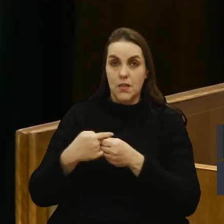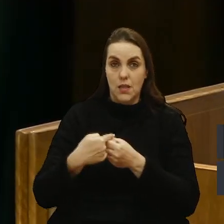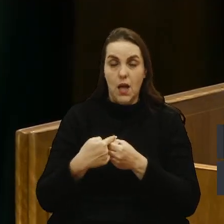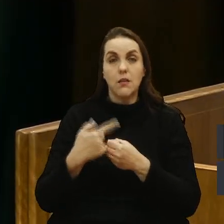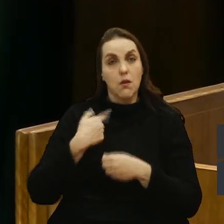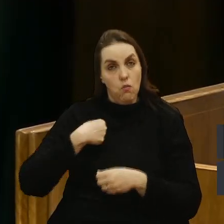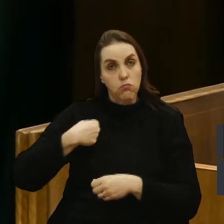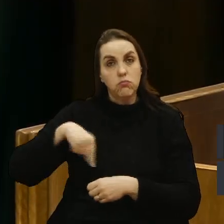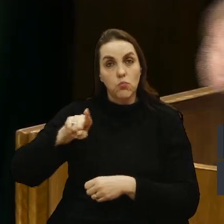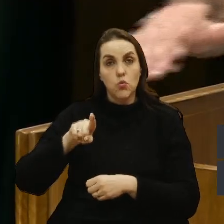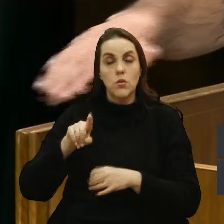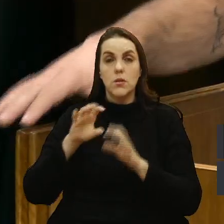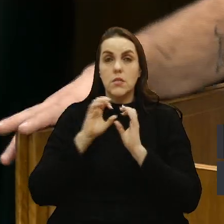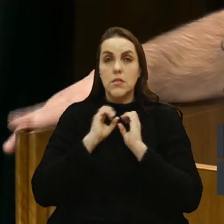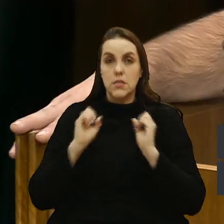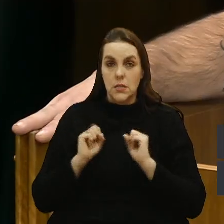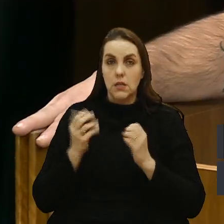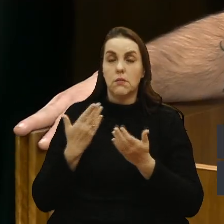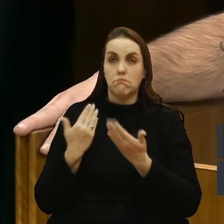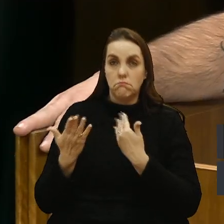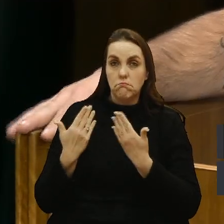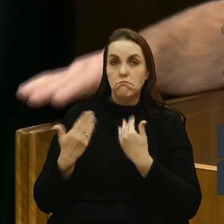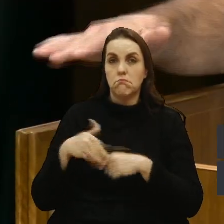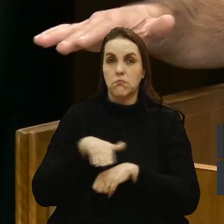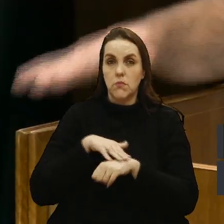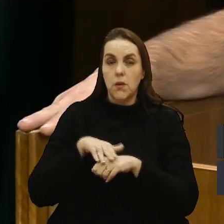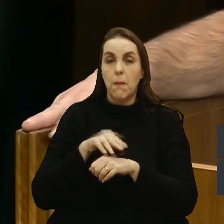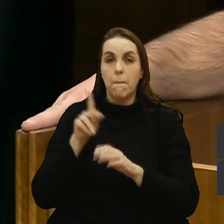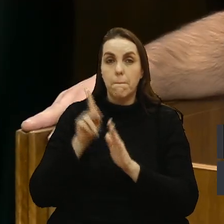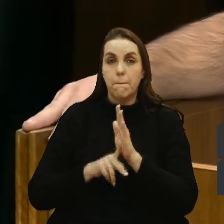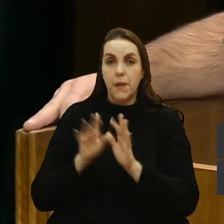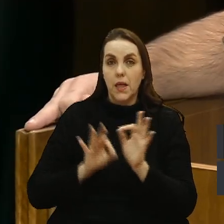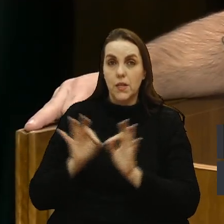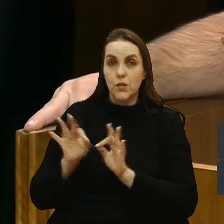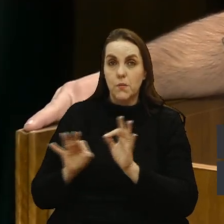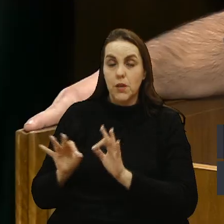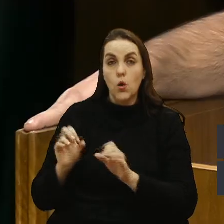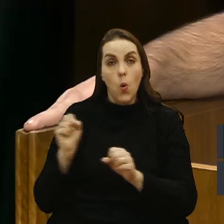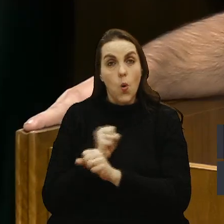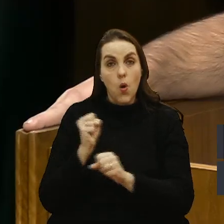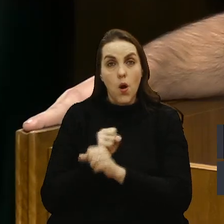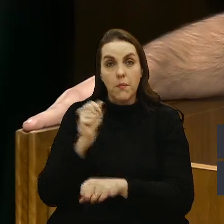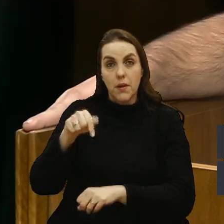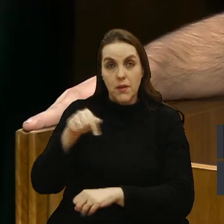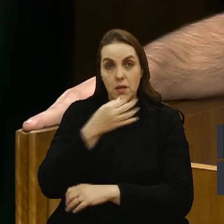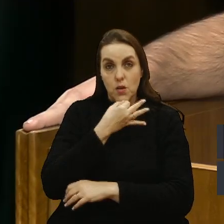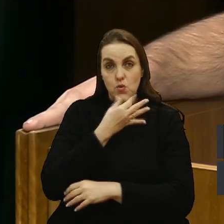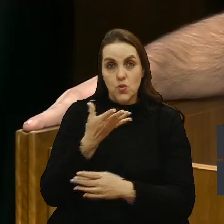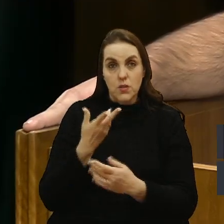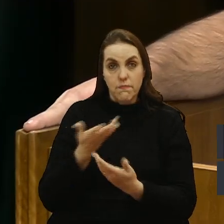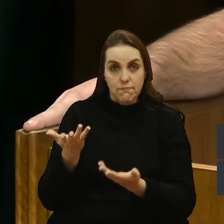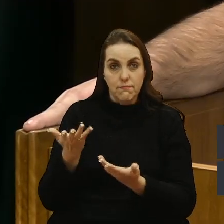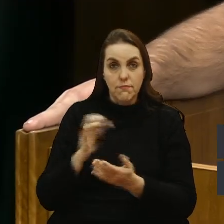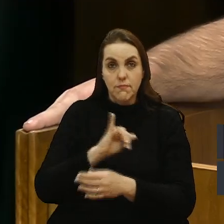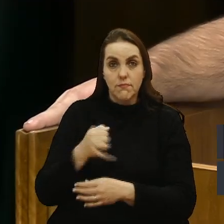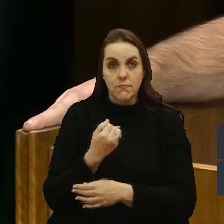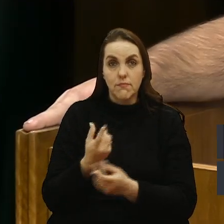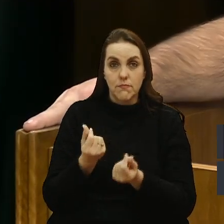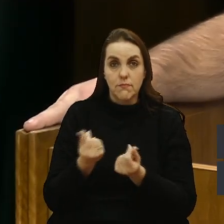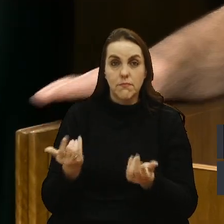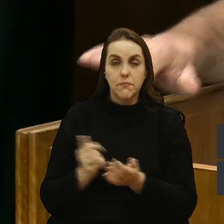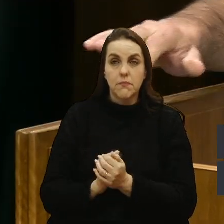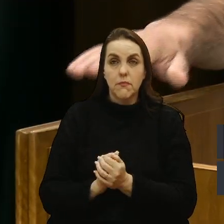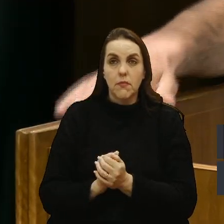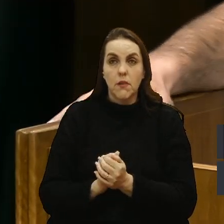lá na Secretaria de Planejamento e falei com o secretário, vamos fazer obras aqui em Caxias do Sul. E aí